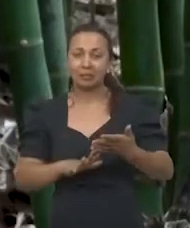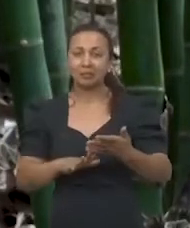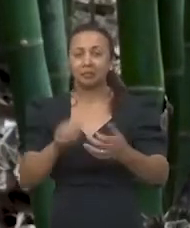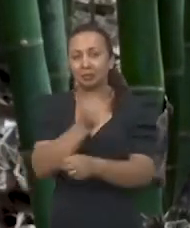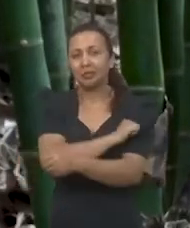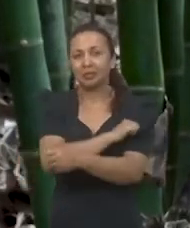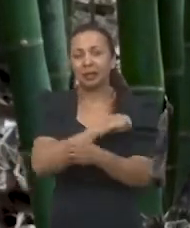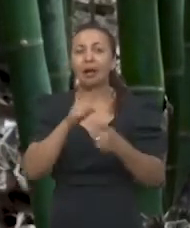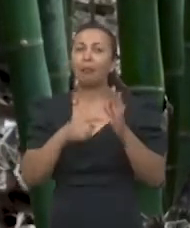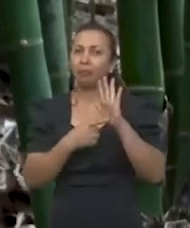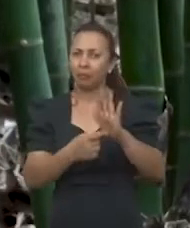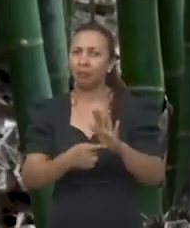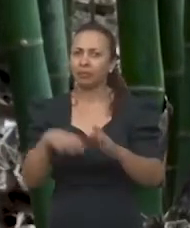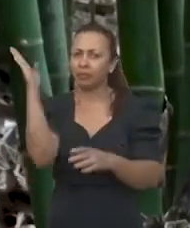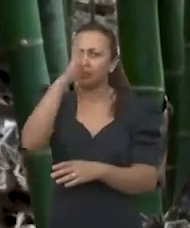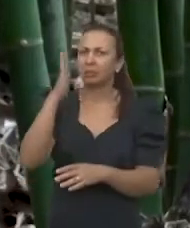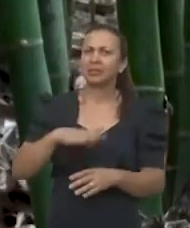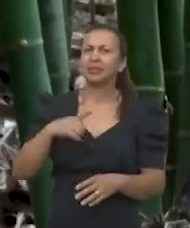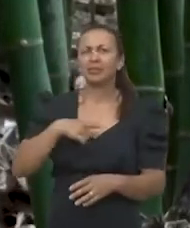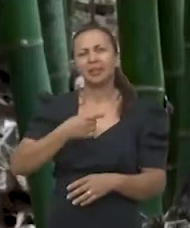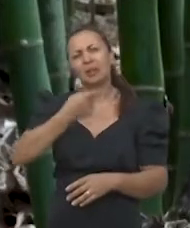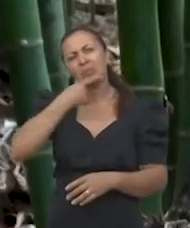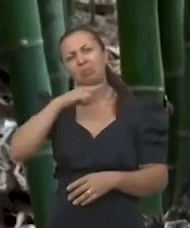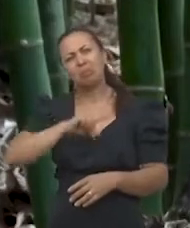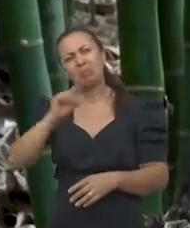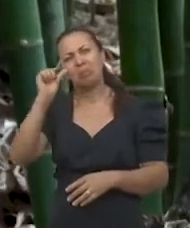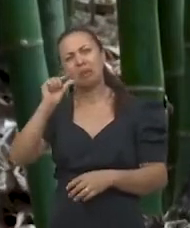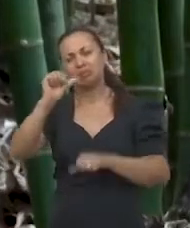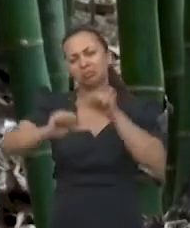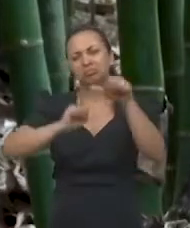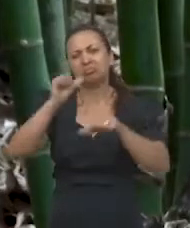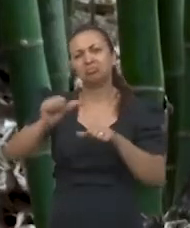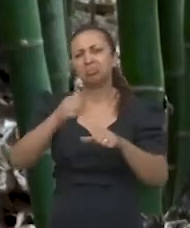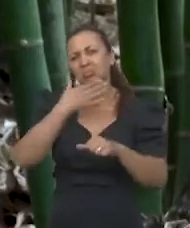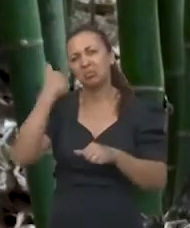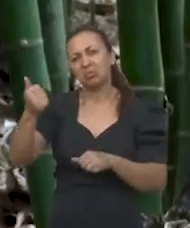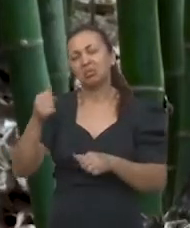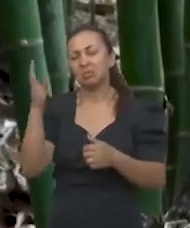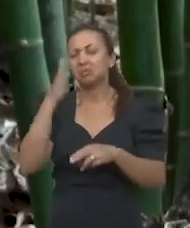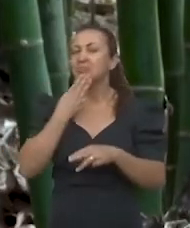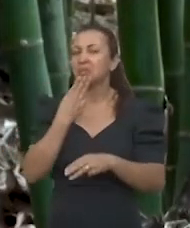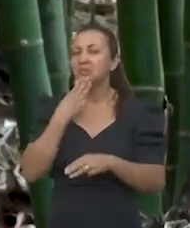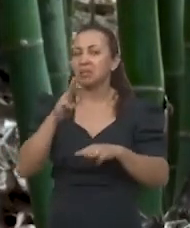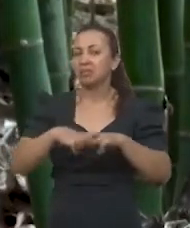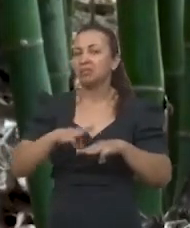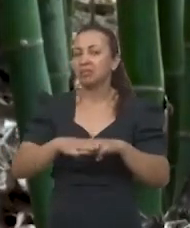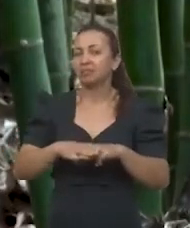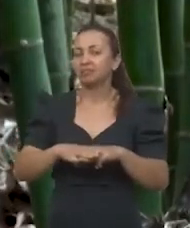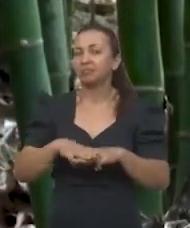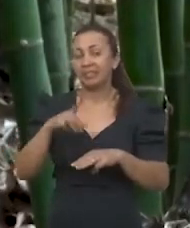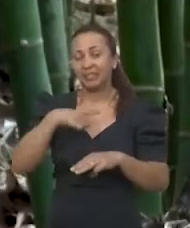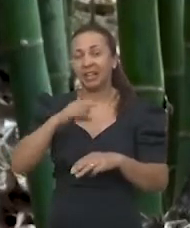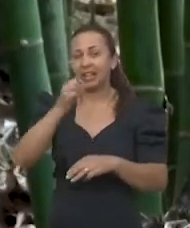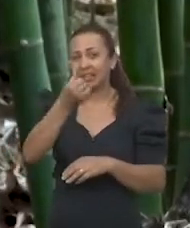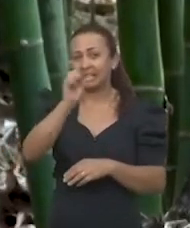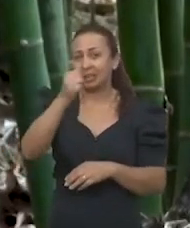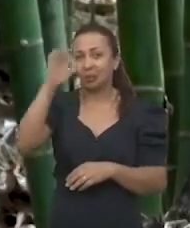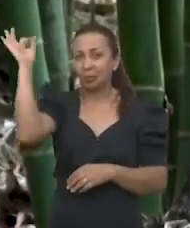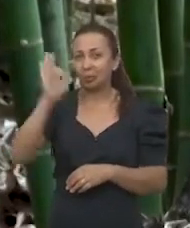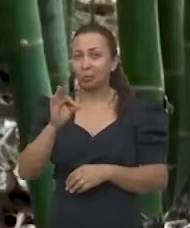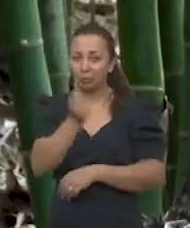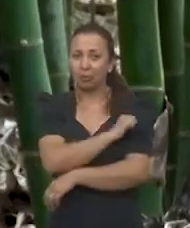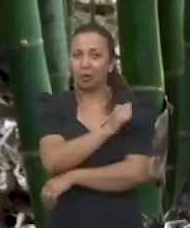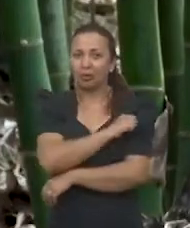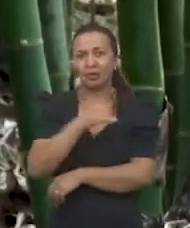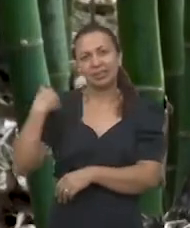de Estudantes apontam que o Brasil tem um baixo desempenho em matemática. E revelam que mais de